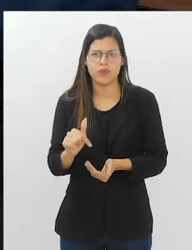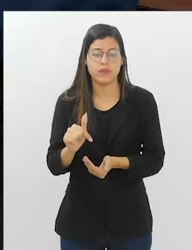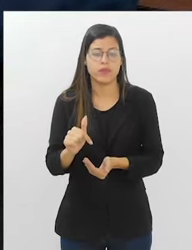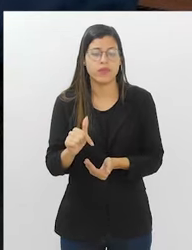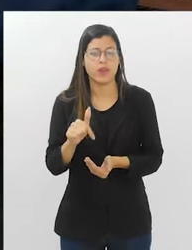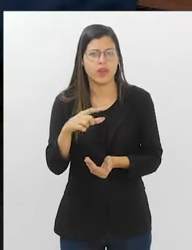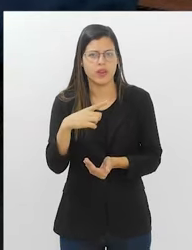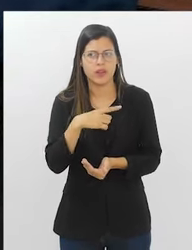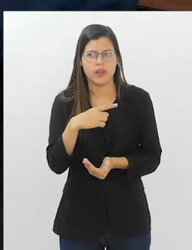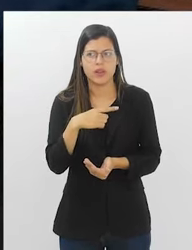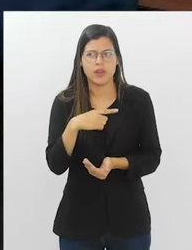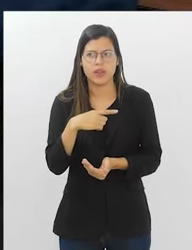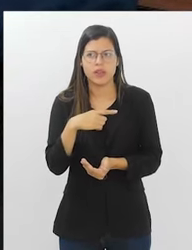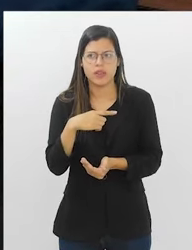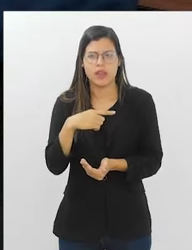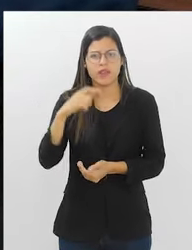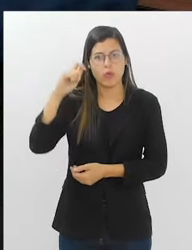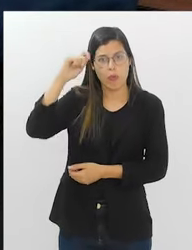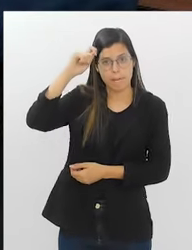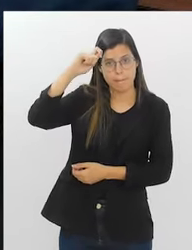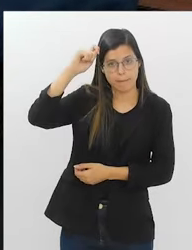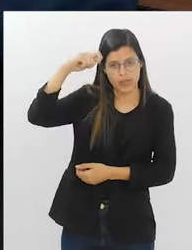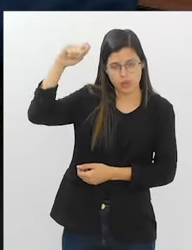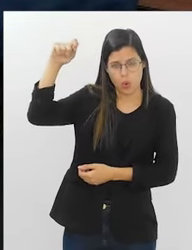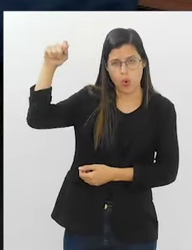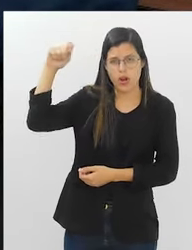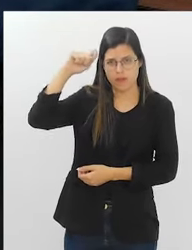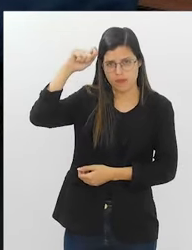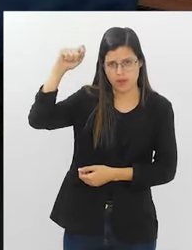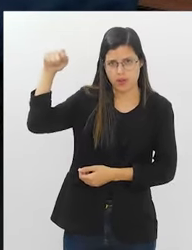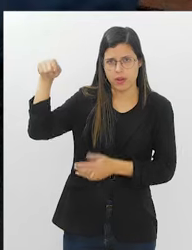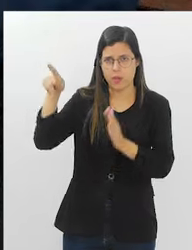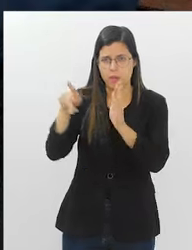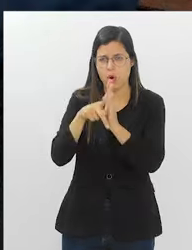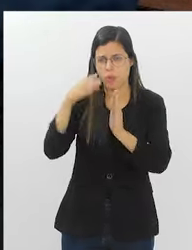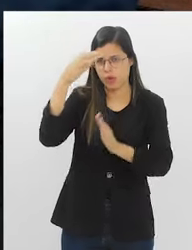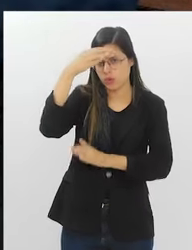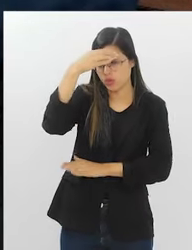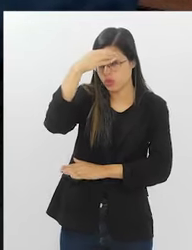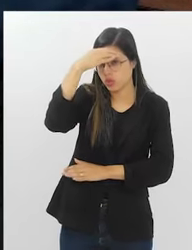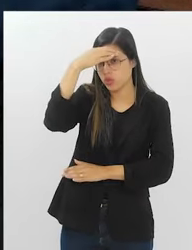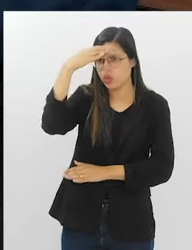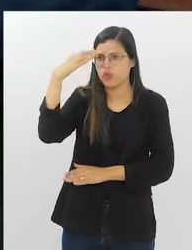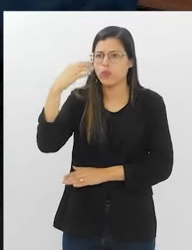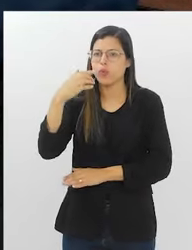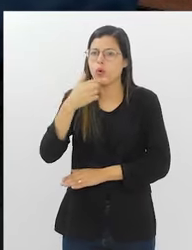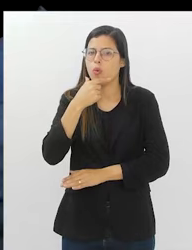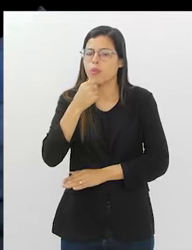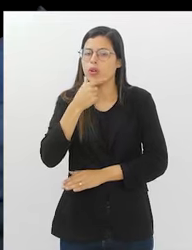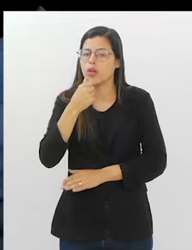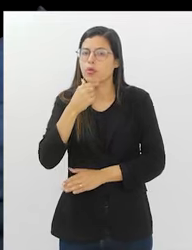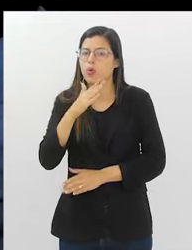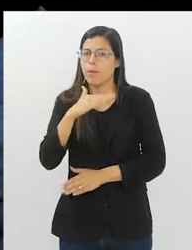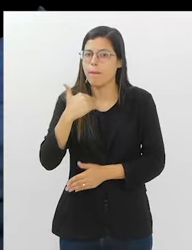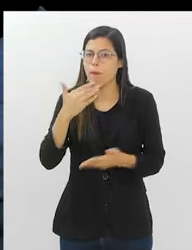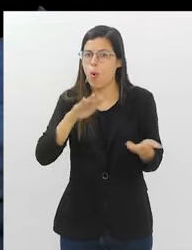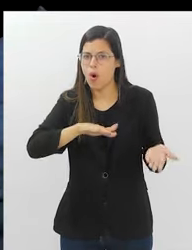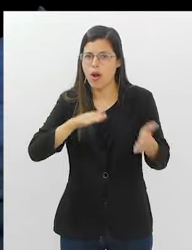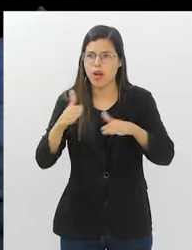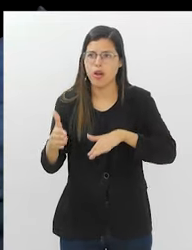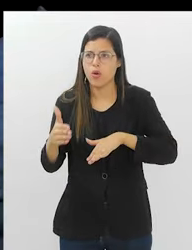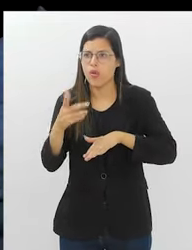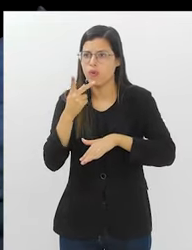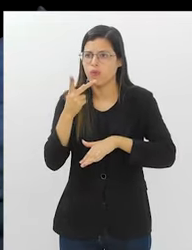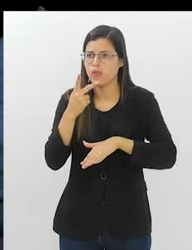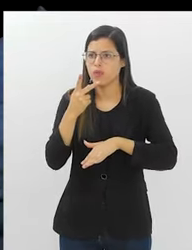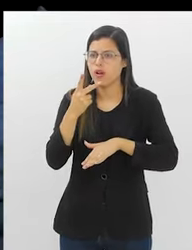absolvido por conta de uma psicografia do Chico Xavier, onde o rapaz que morreu diz que ele